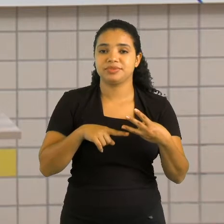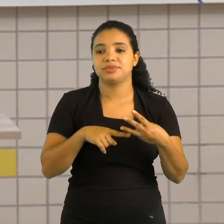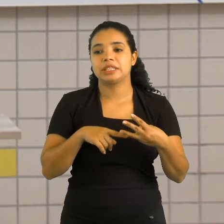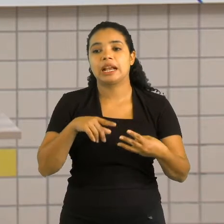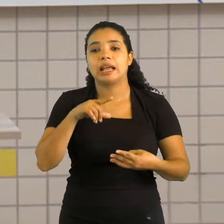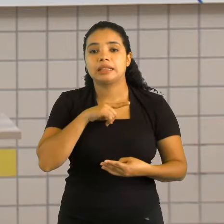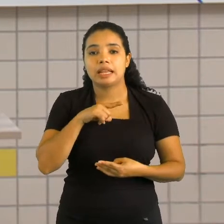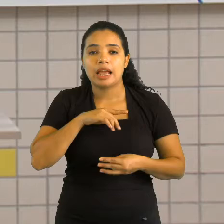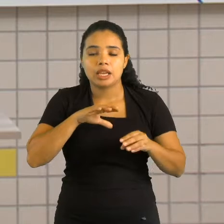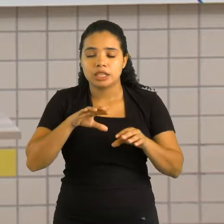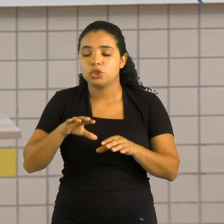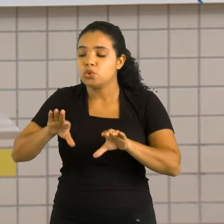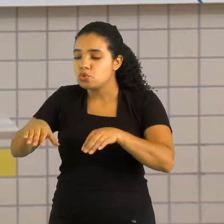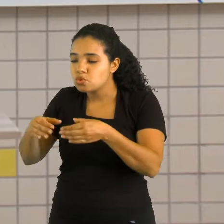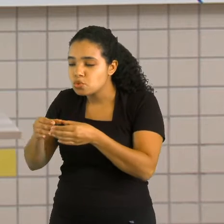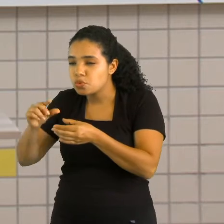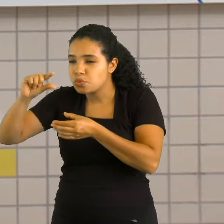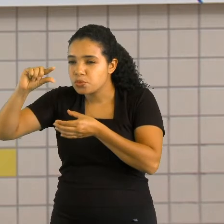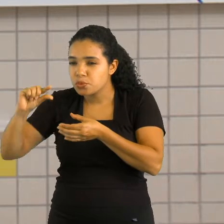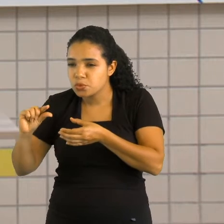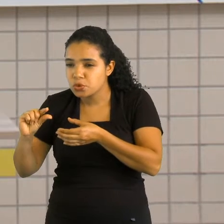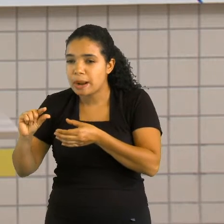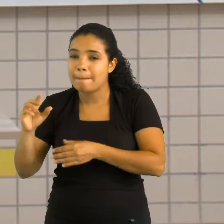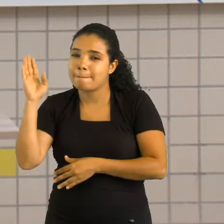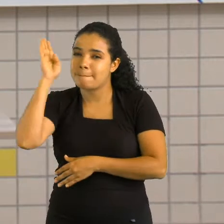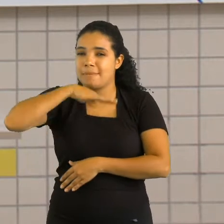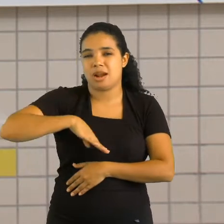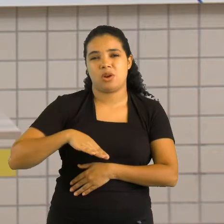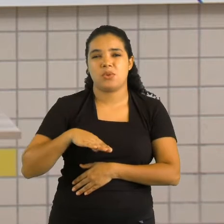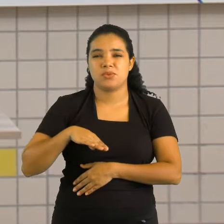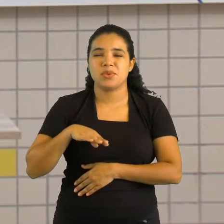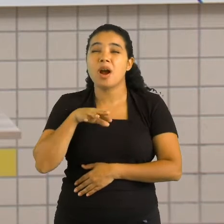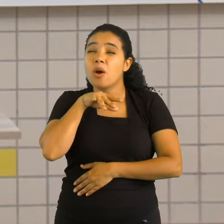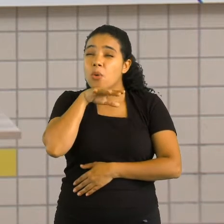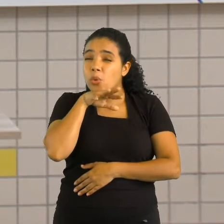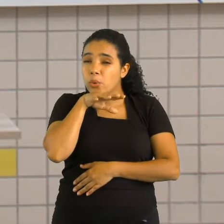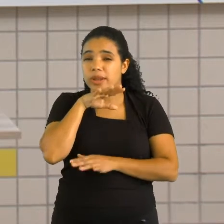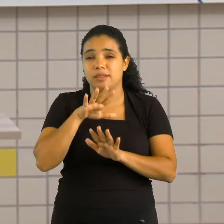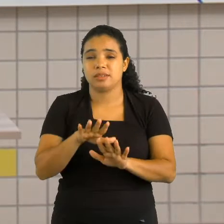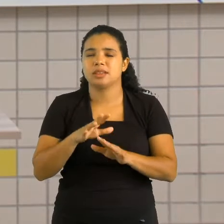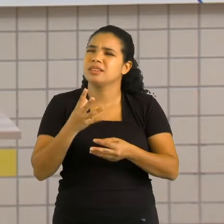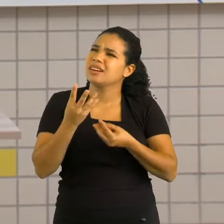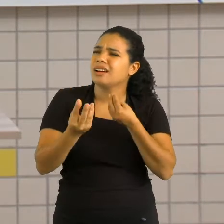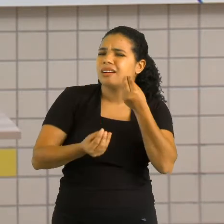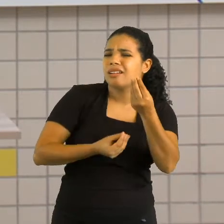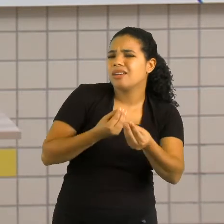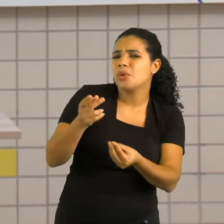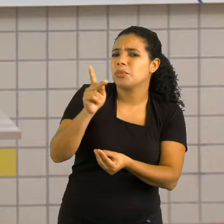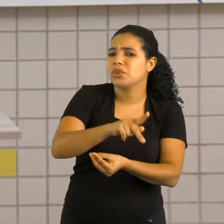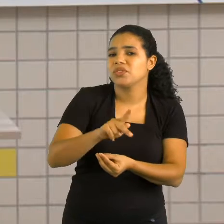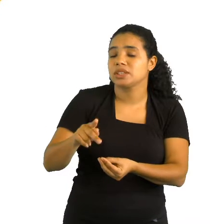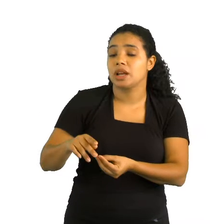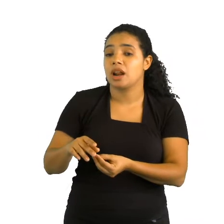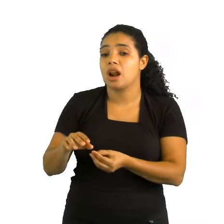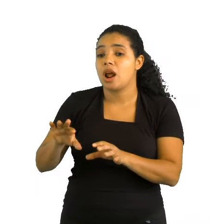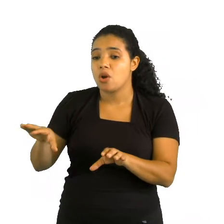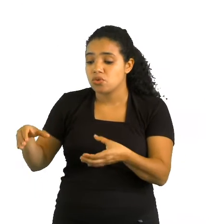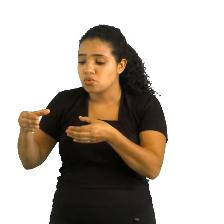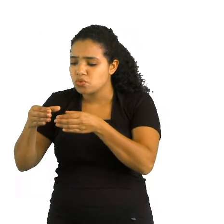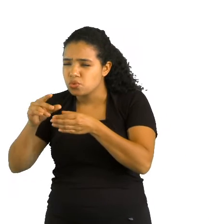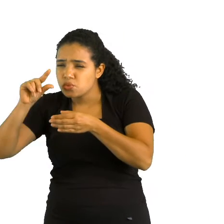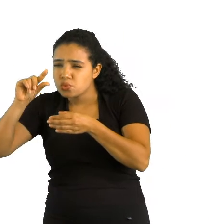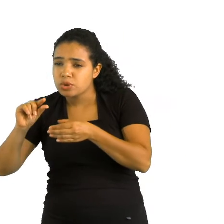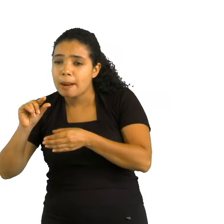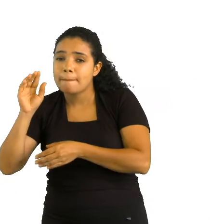Existem micro-organismos maus. Como assim, professora? Os micro-organismos